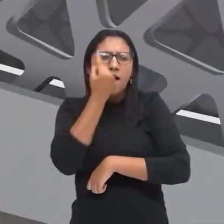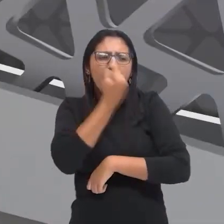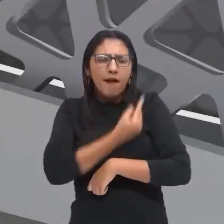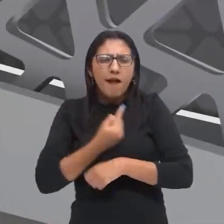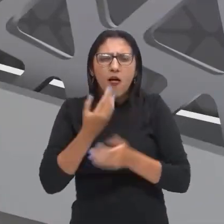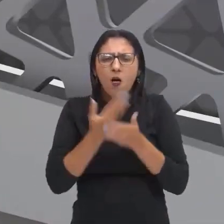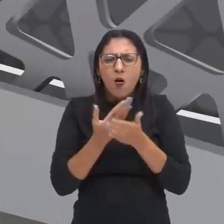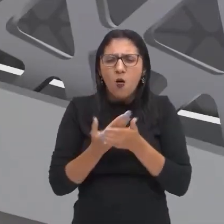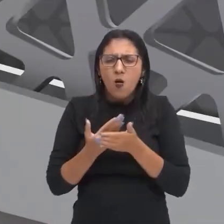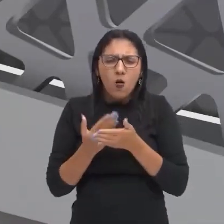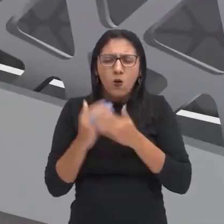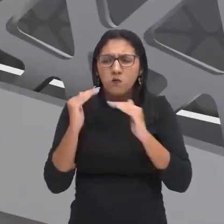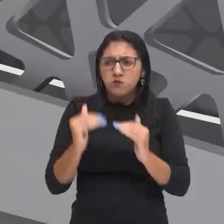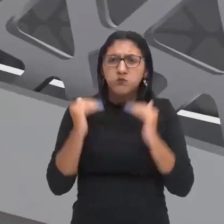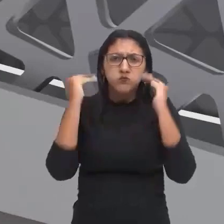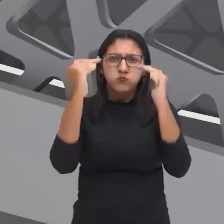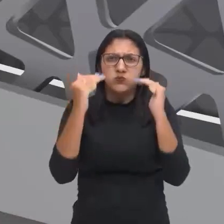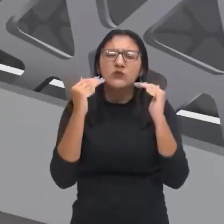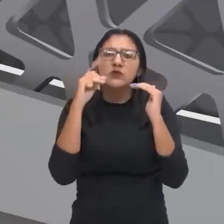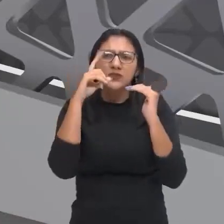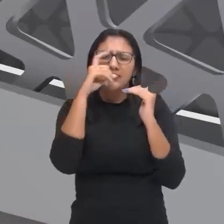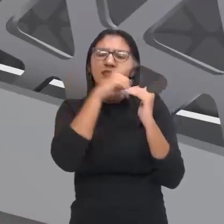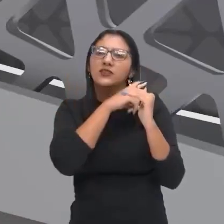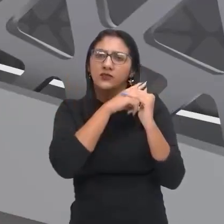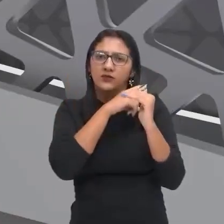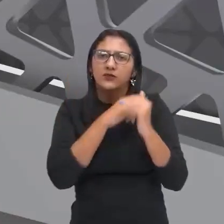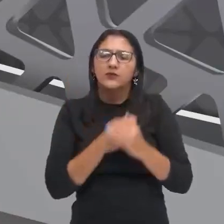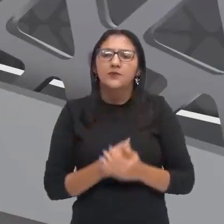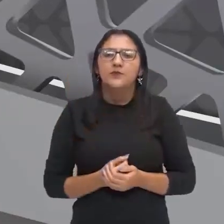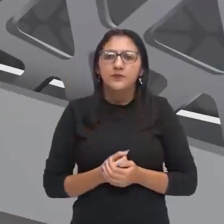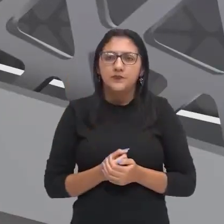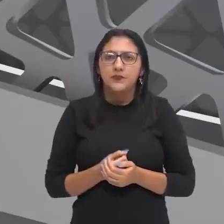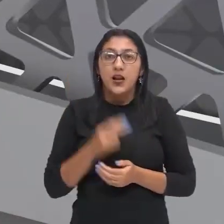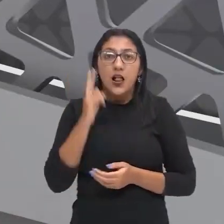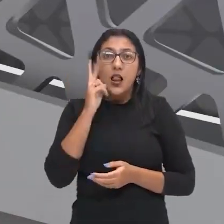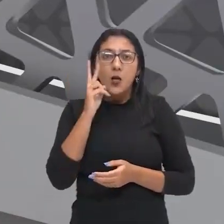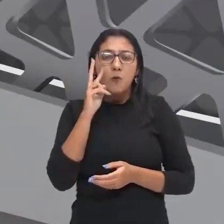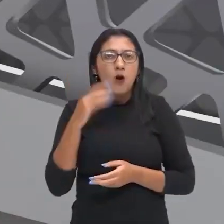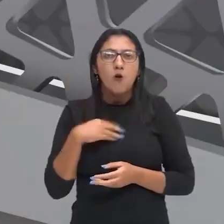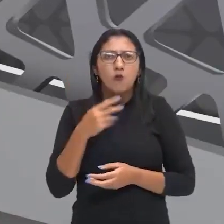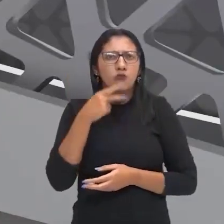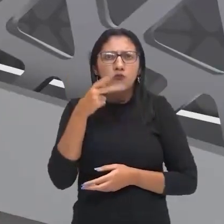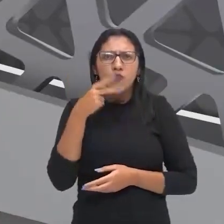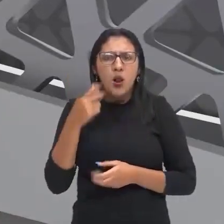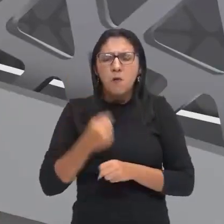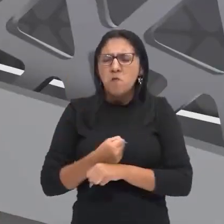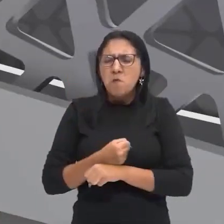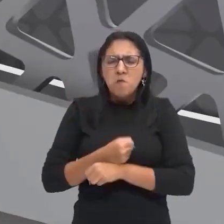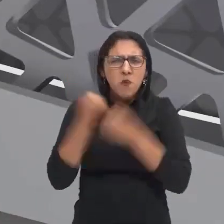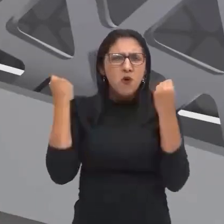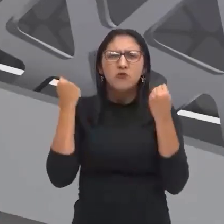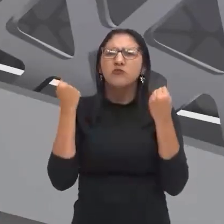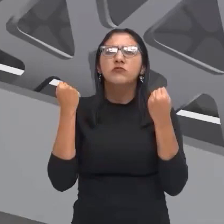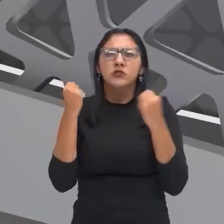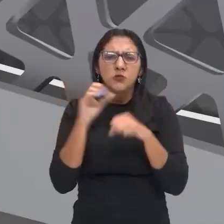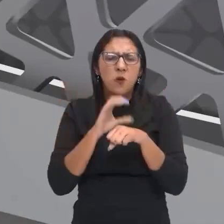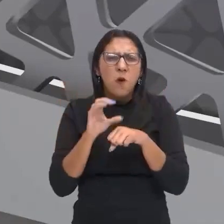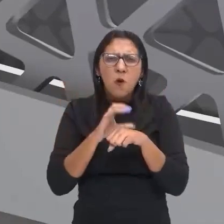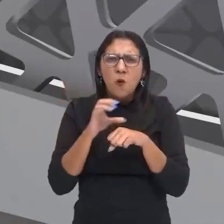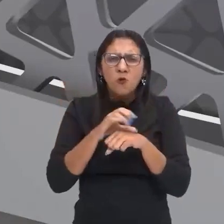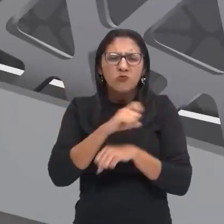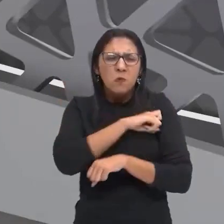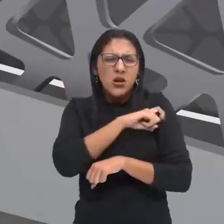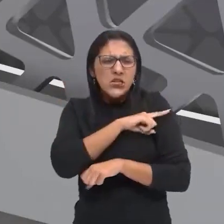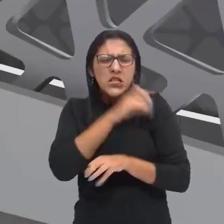cursos necessitavam. Mas lembrando, não estou dizendo que é impossível, gente, você pode contornar as situações